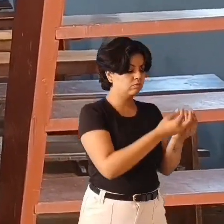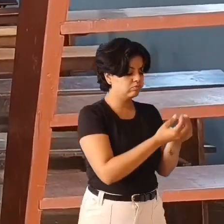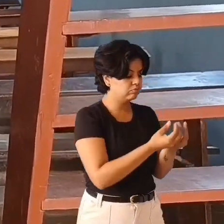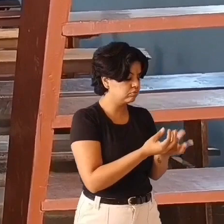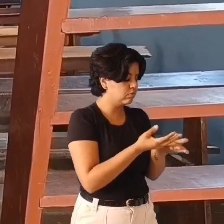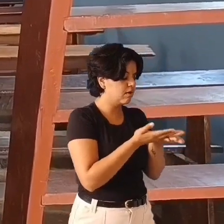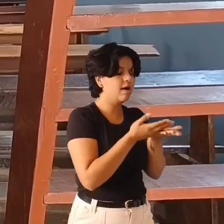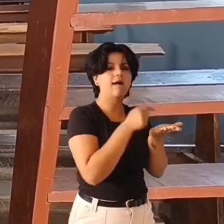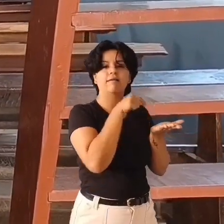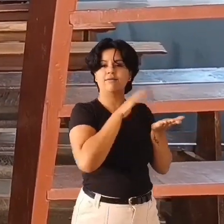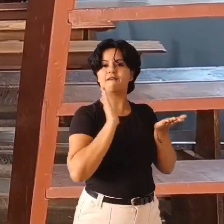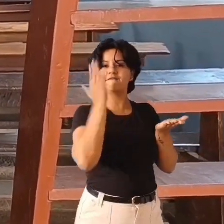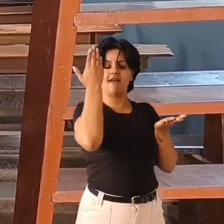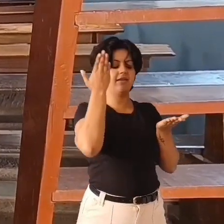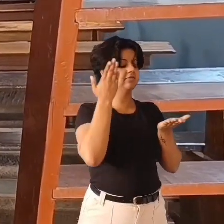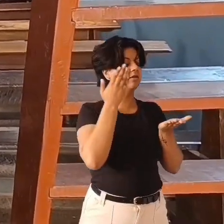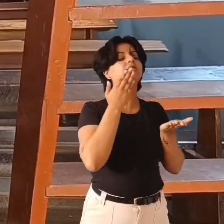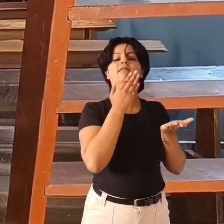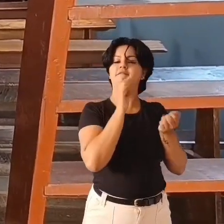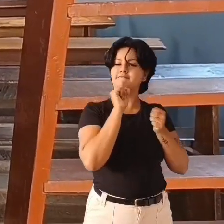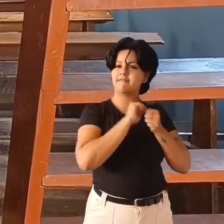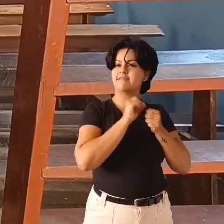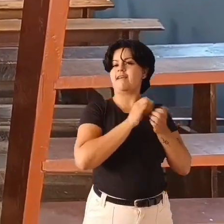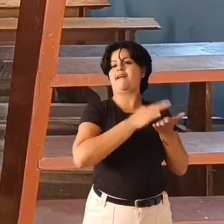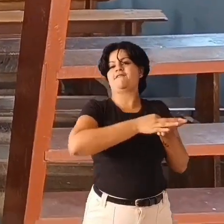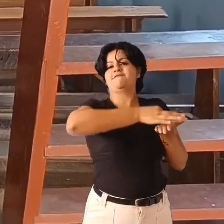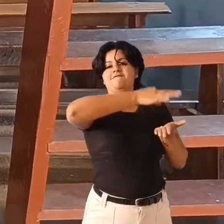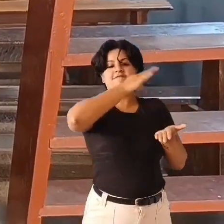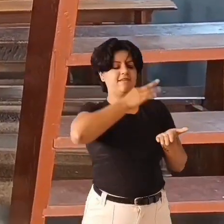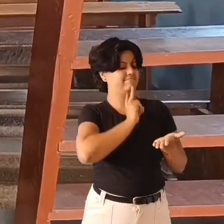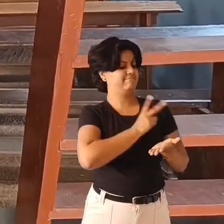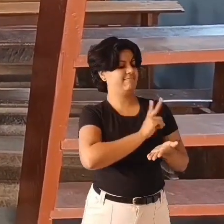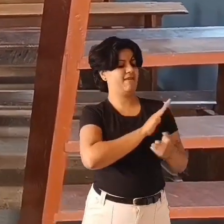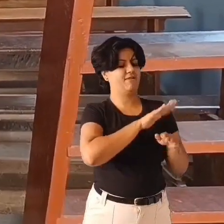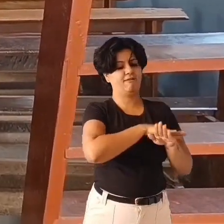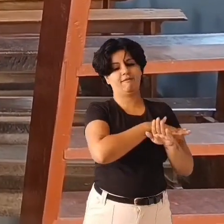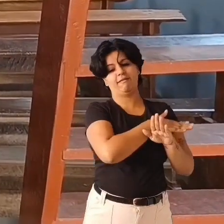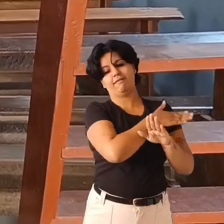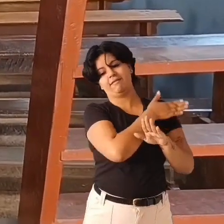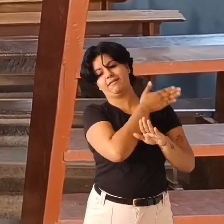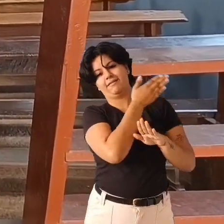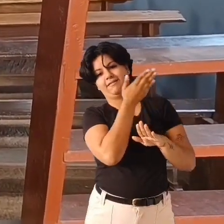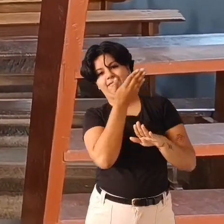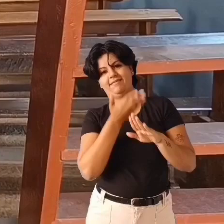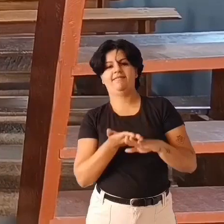ia, torrava, moía, e quando era no dia da festa, era café a noite toda.